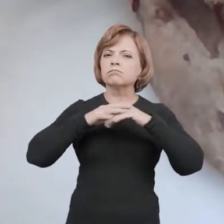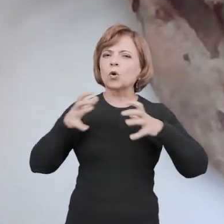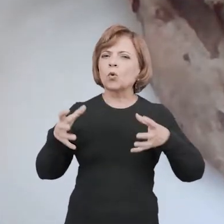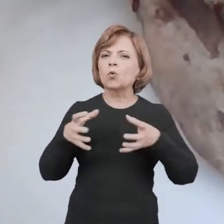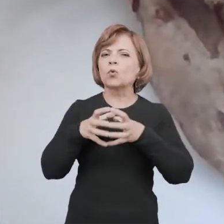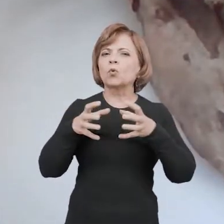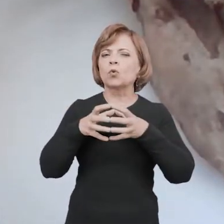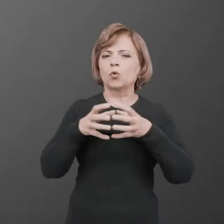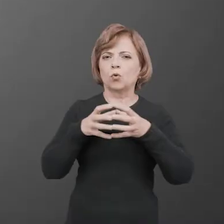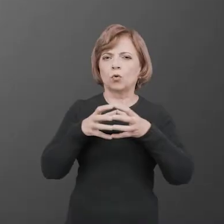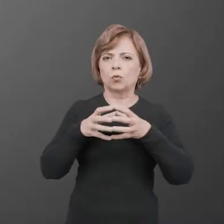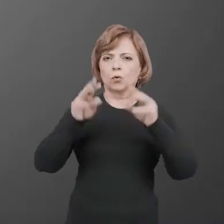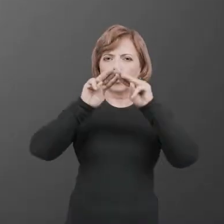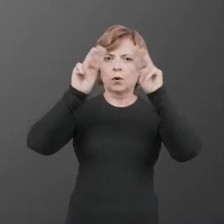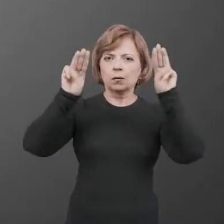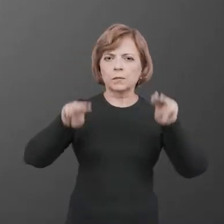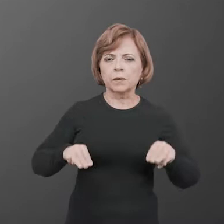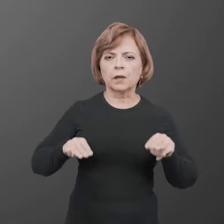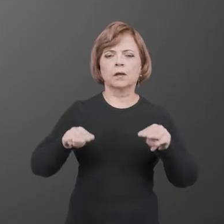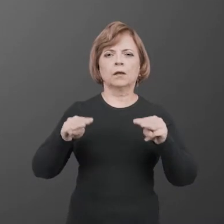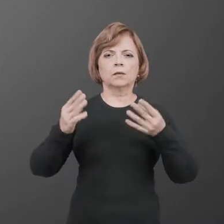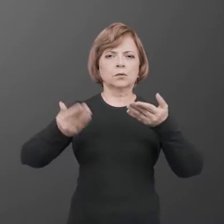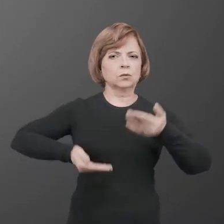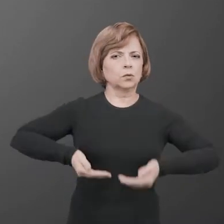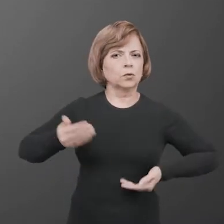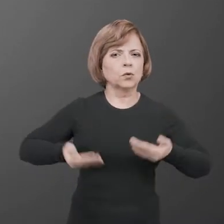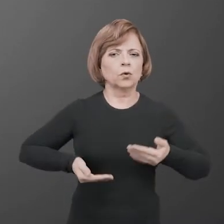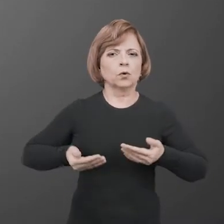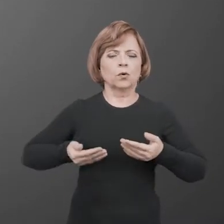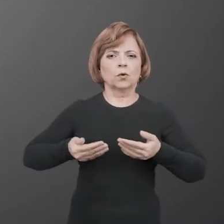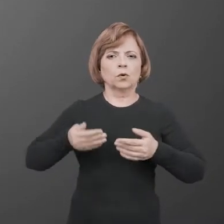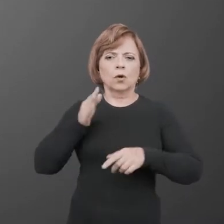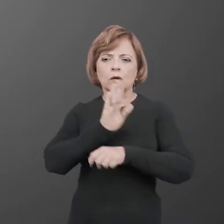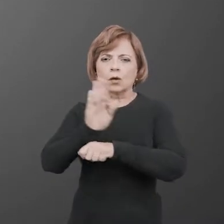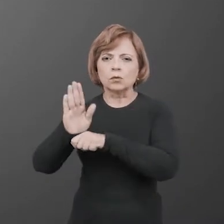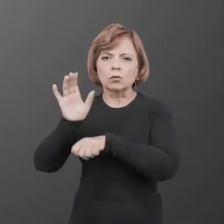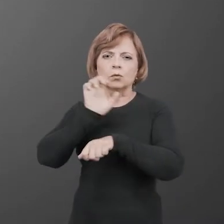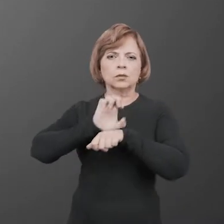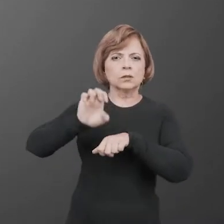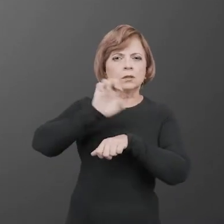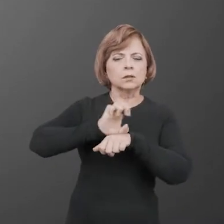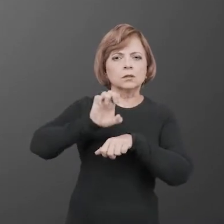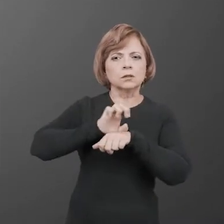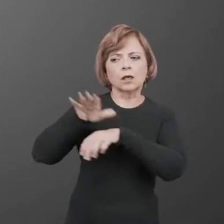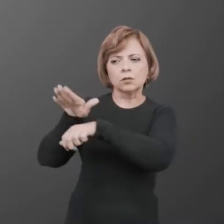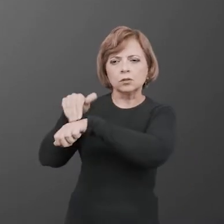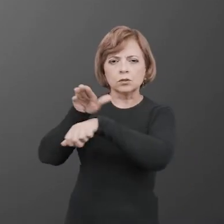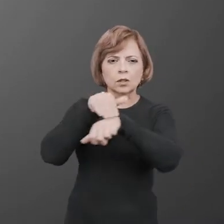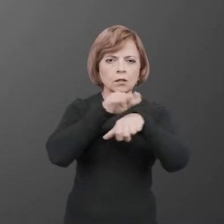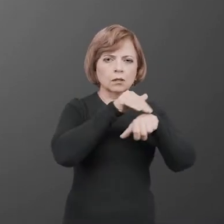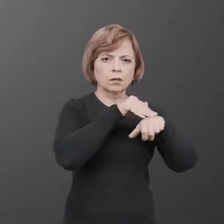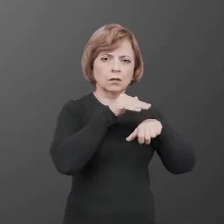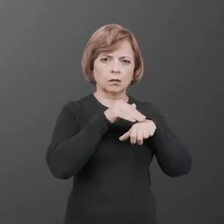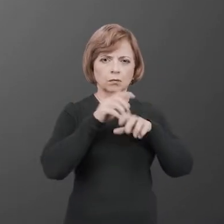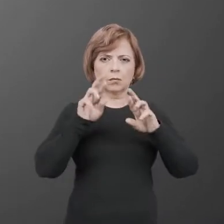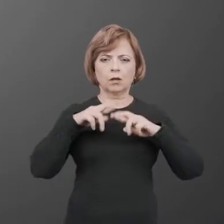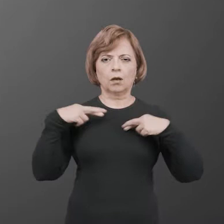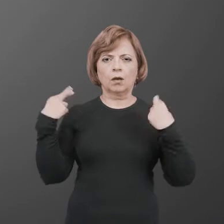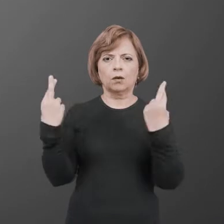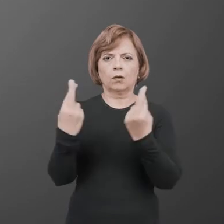coletiva, ou seja, membros, servidores, colaboradores e estagiários foram chamados